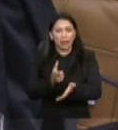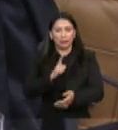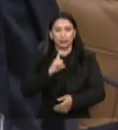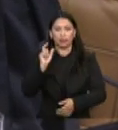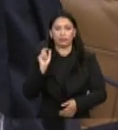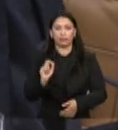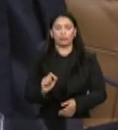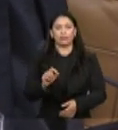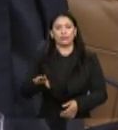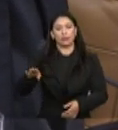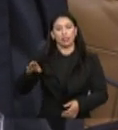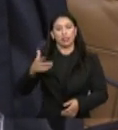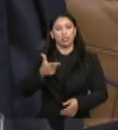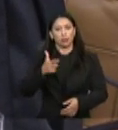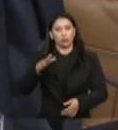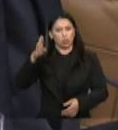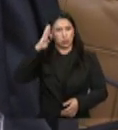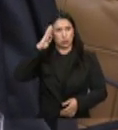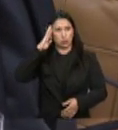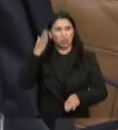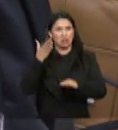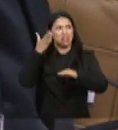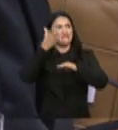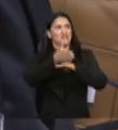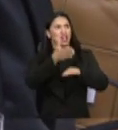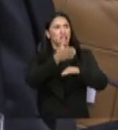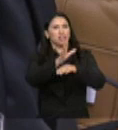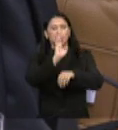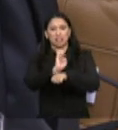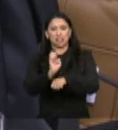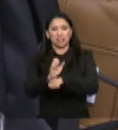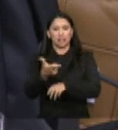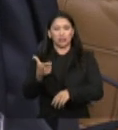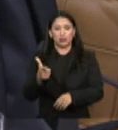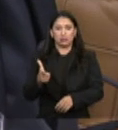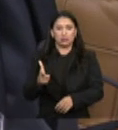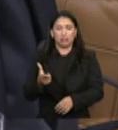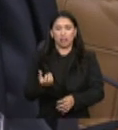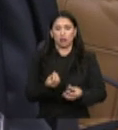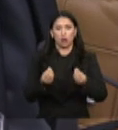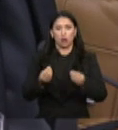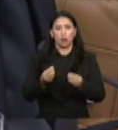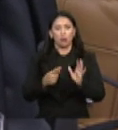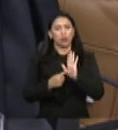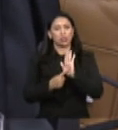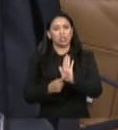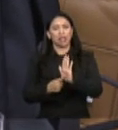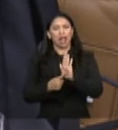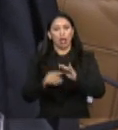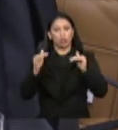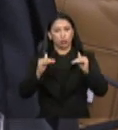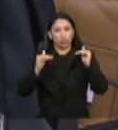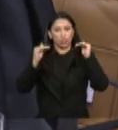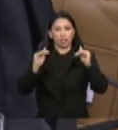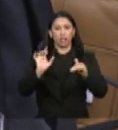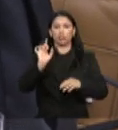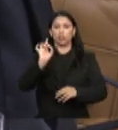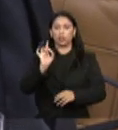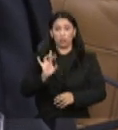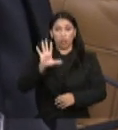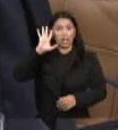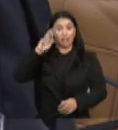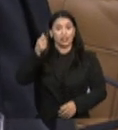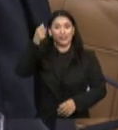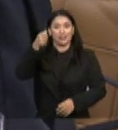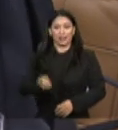tem soldados para invadir estados não tem meios para firmar sua autoridade senão no acerto de sua